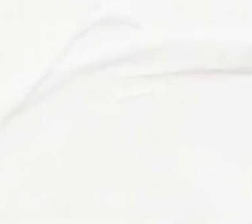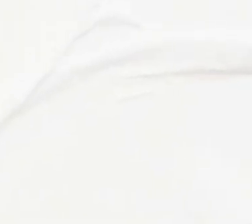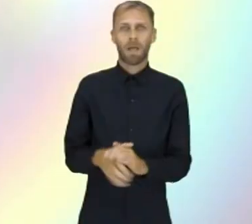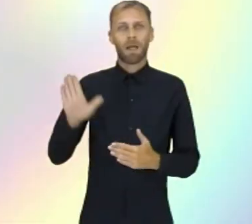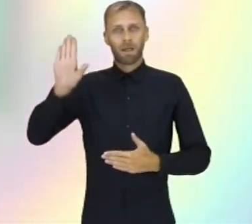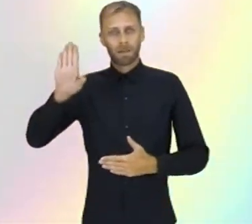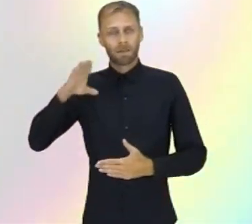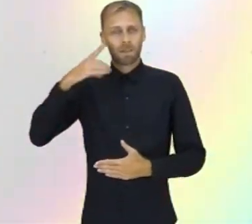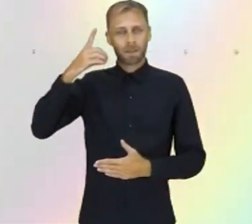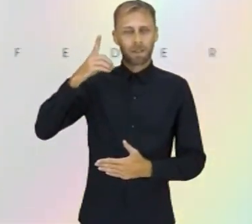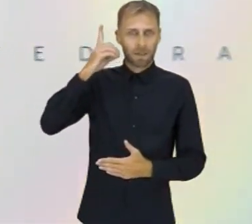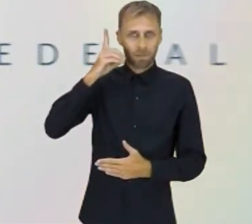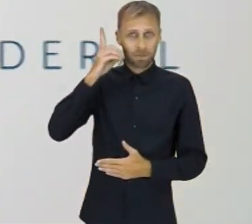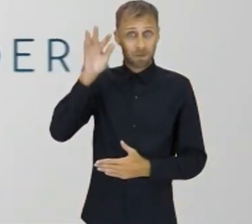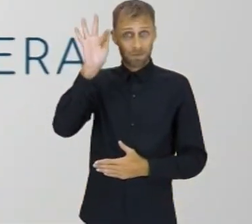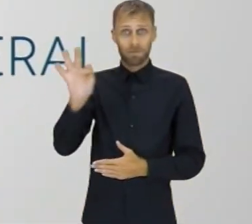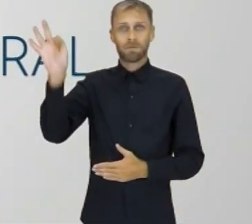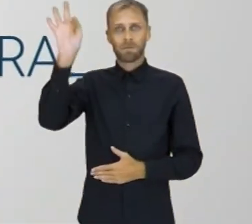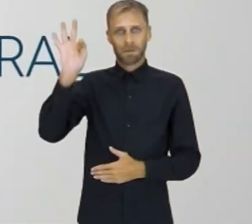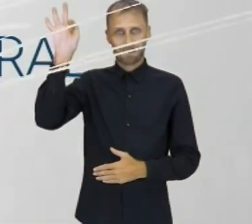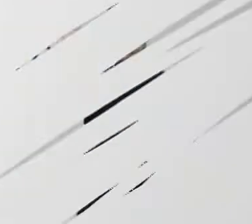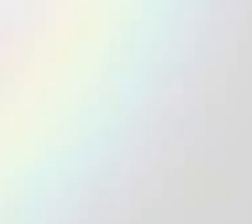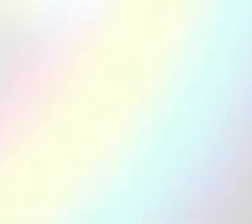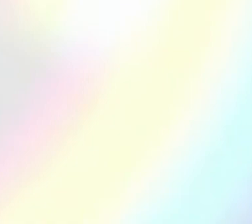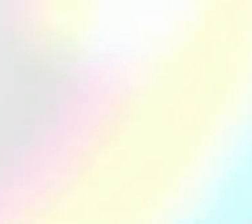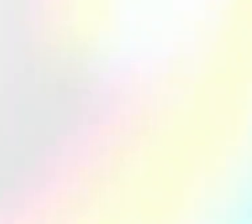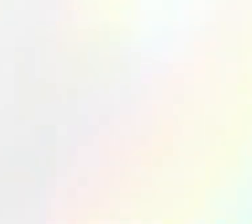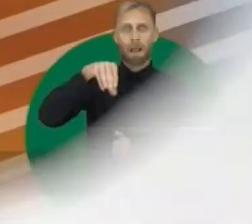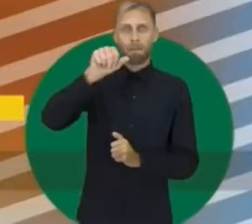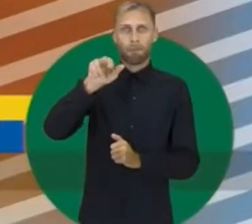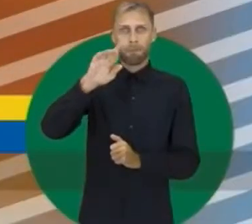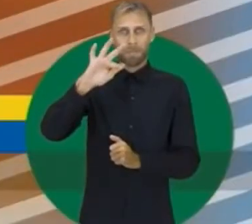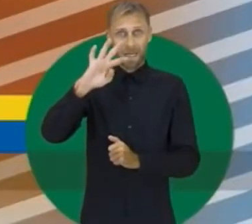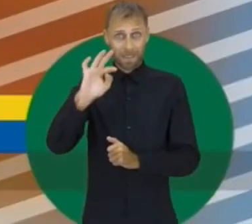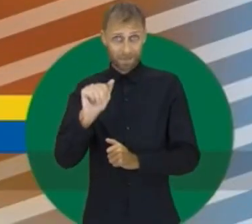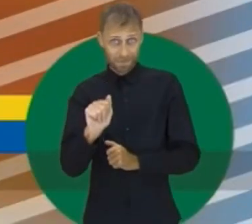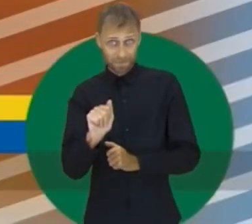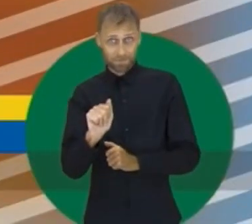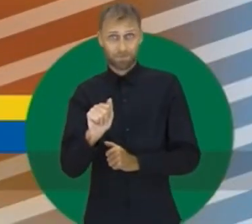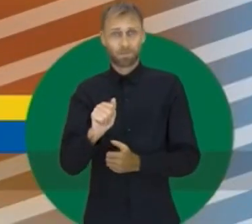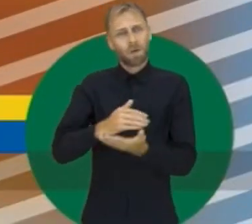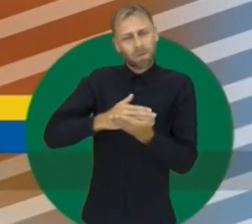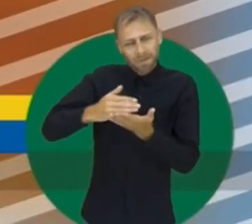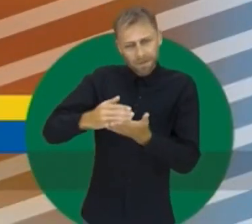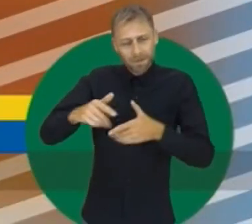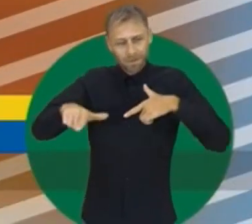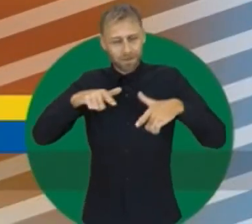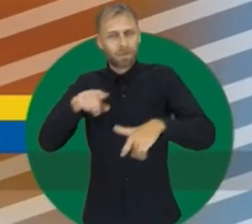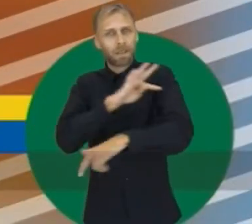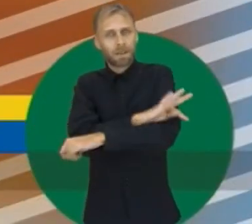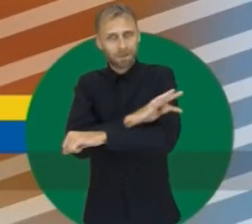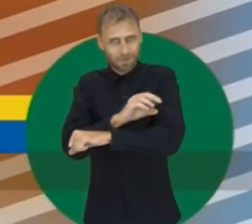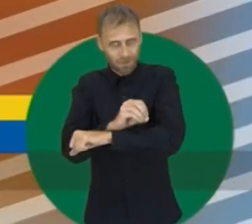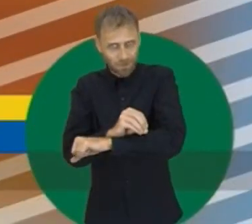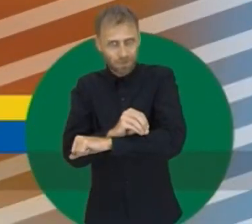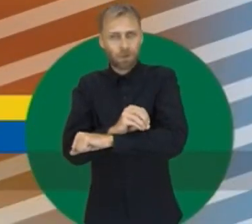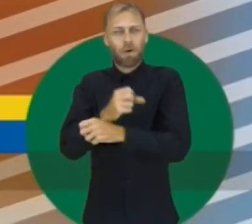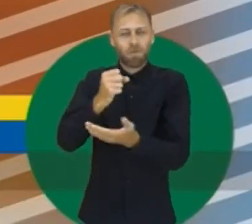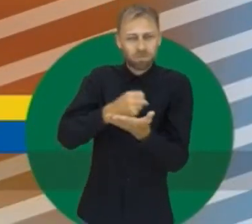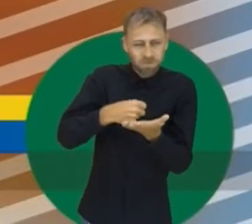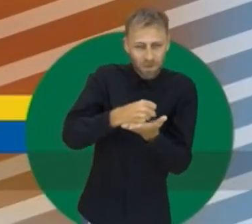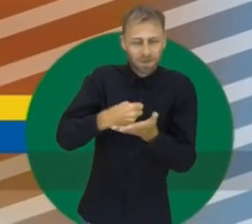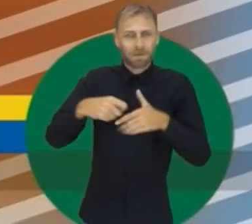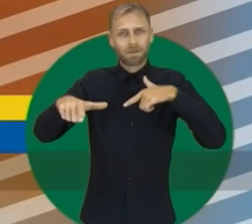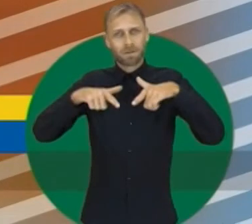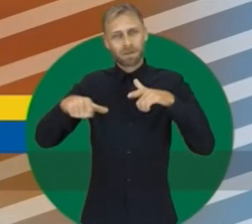Candidatos a deputado federal Da federação PSDB Cidadania Sou Marta Ramos Pioneira do estado Farmacêutica Servidora